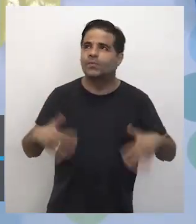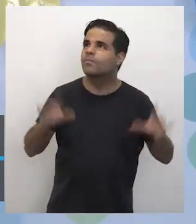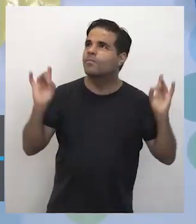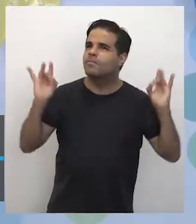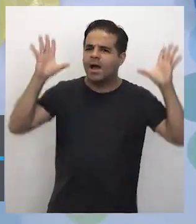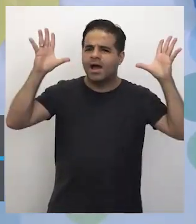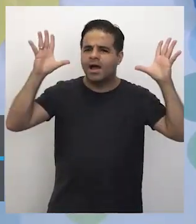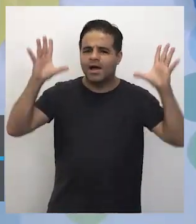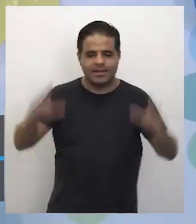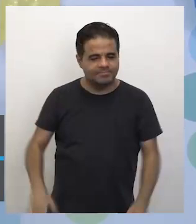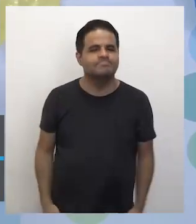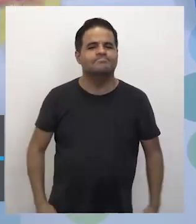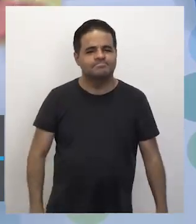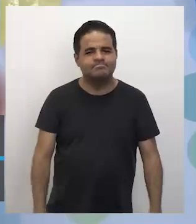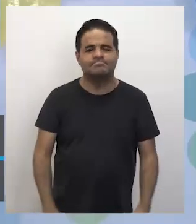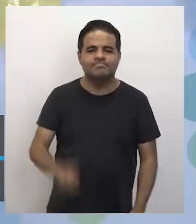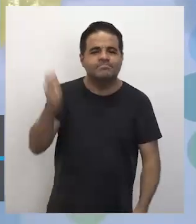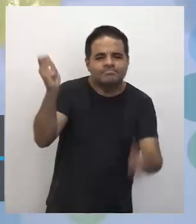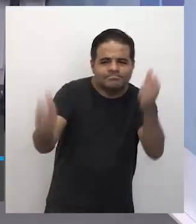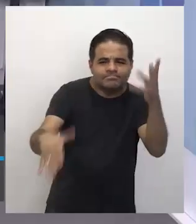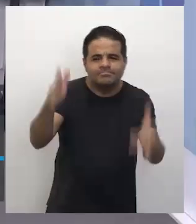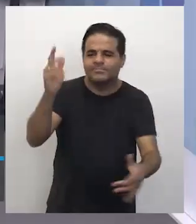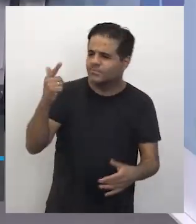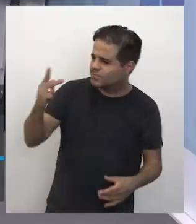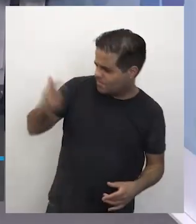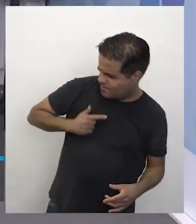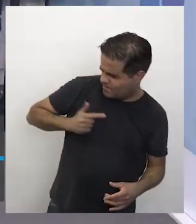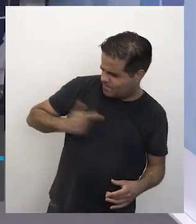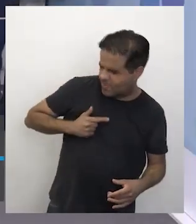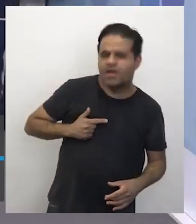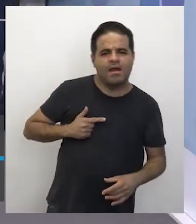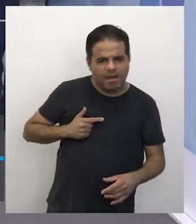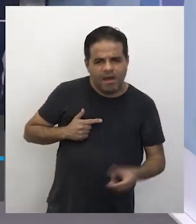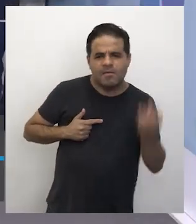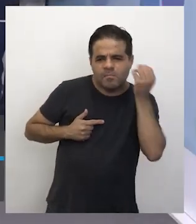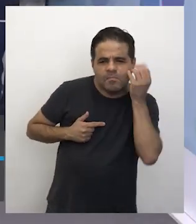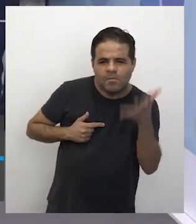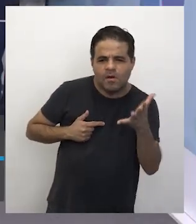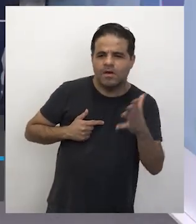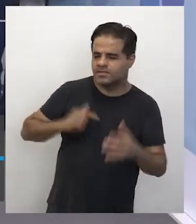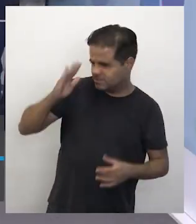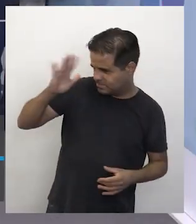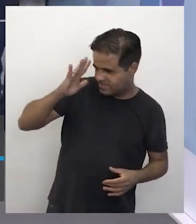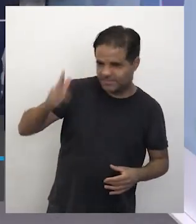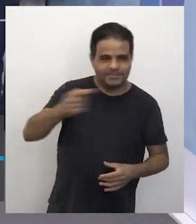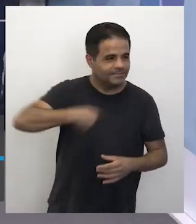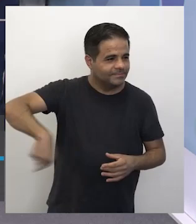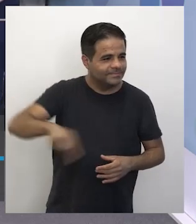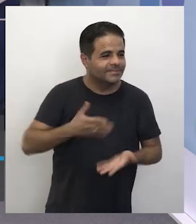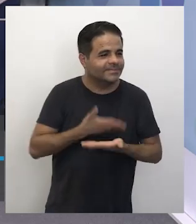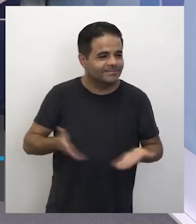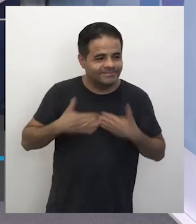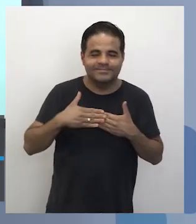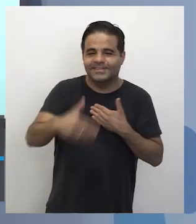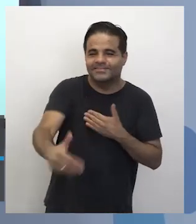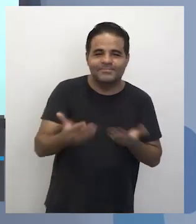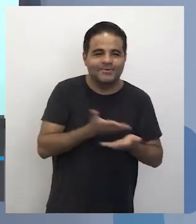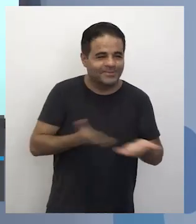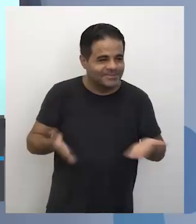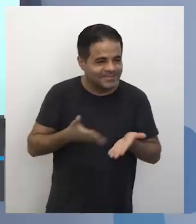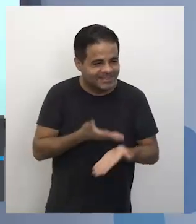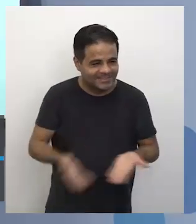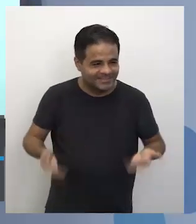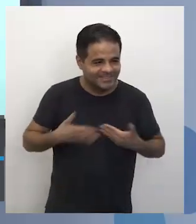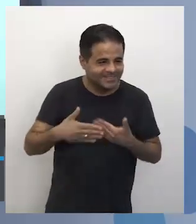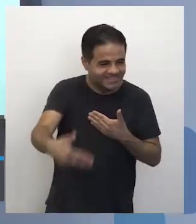hein? Ô, Giba, você Tá com explicou que a cabelo sua arrumado. feiura, na verdade, é reflexo da minha, é isso? Você tem um cabelo arrumado, né? Vestido, sapato Obrigado.